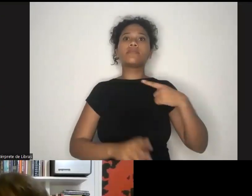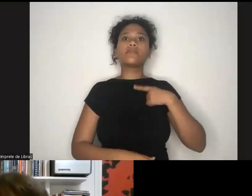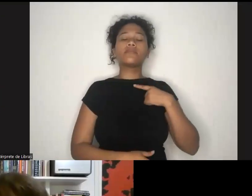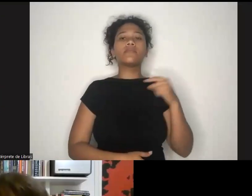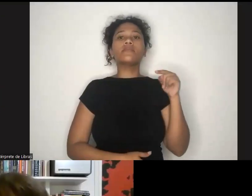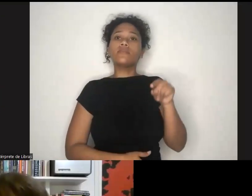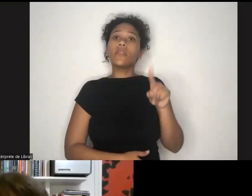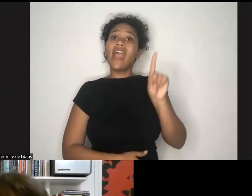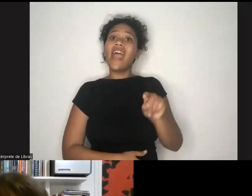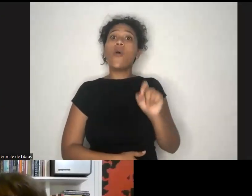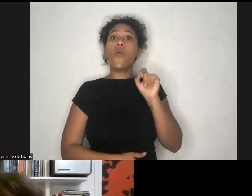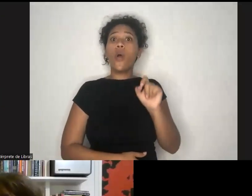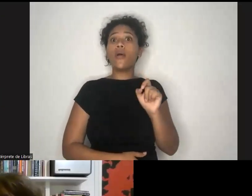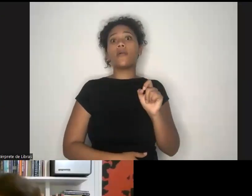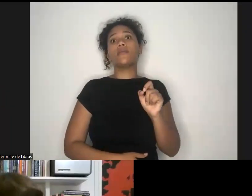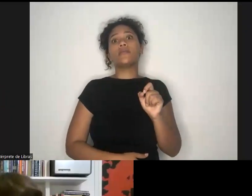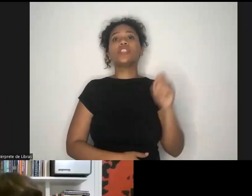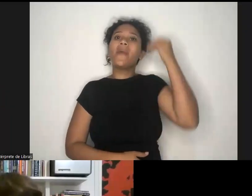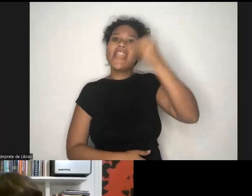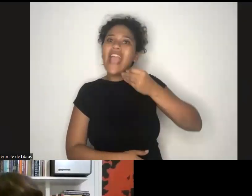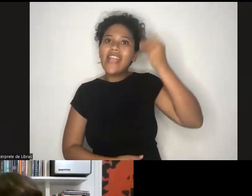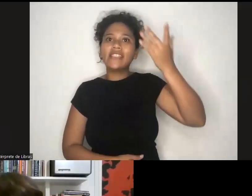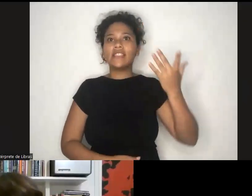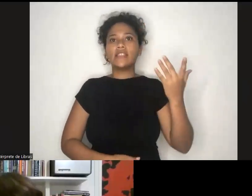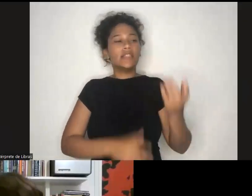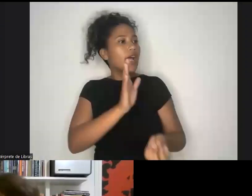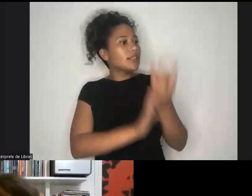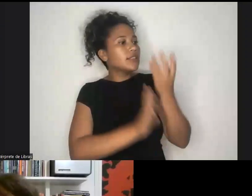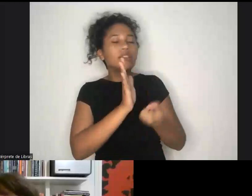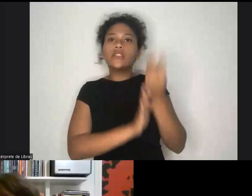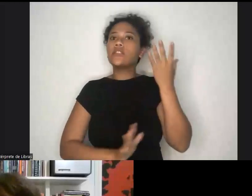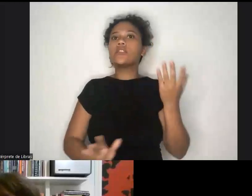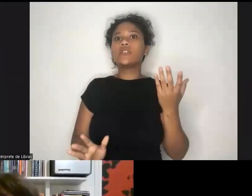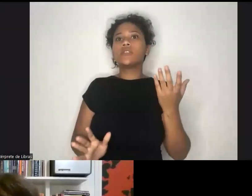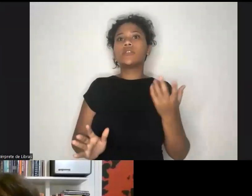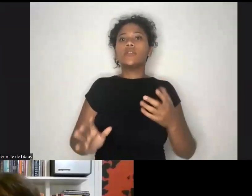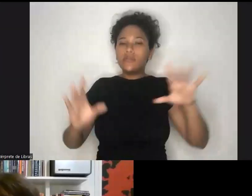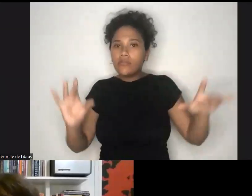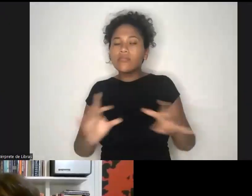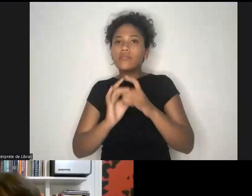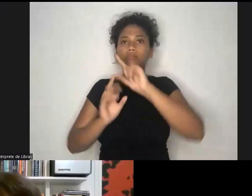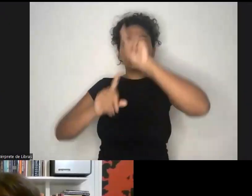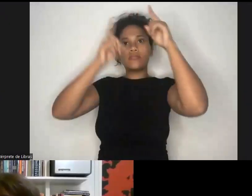ele é uma plataforma de experiência de criação de cocriação é tudo um projeto de realização